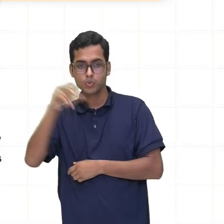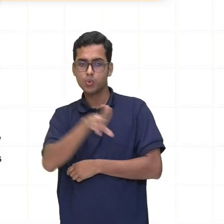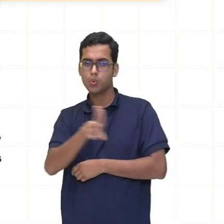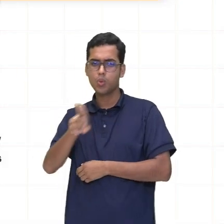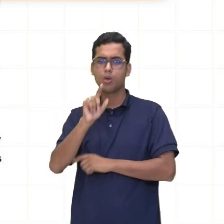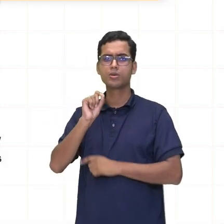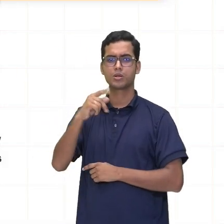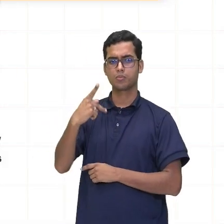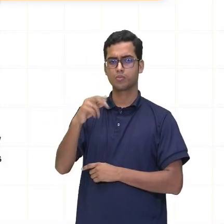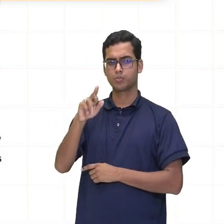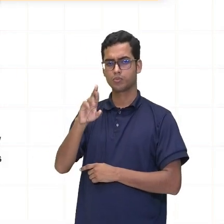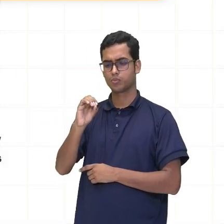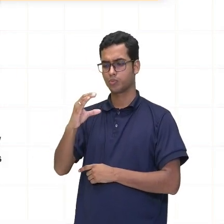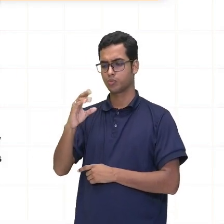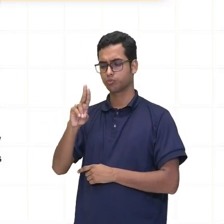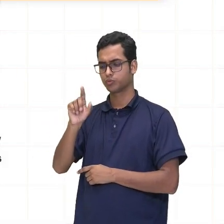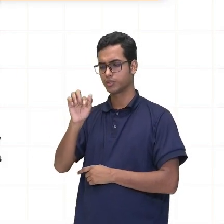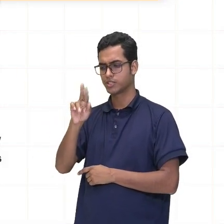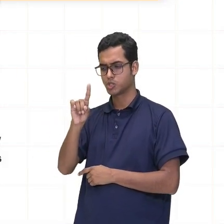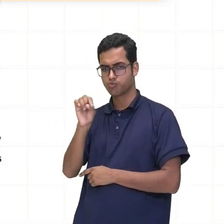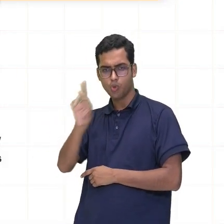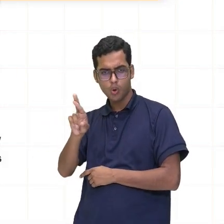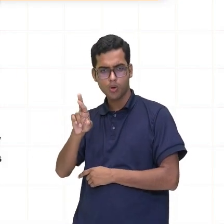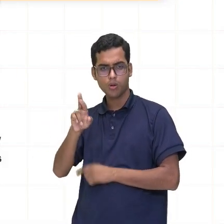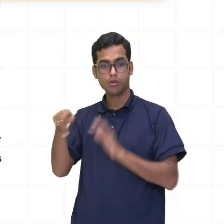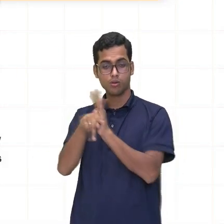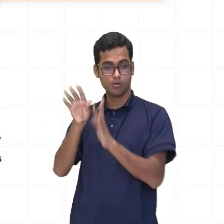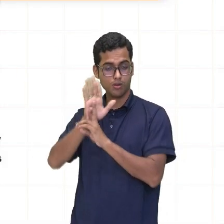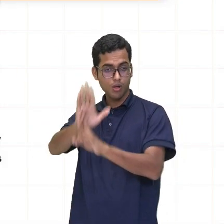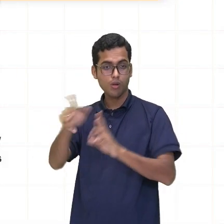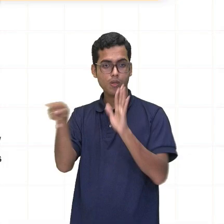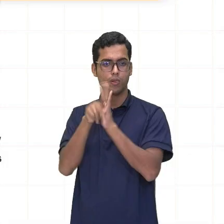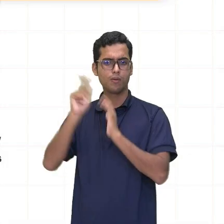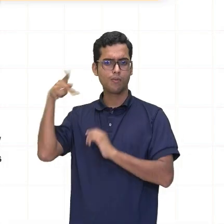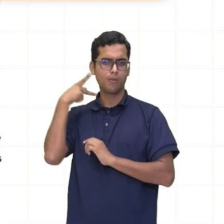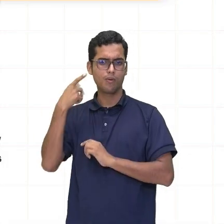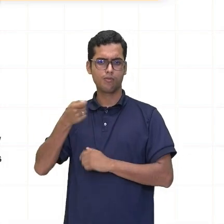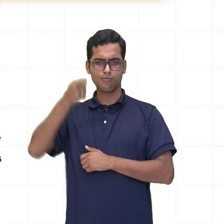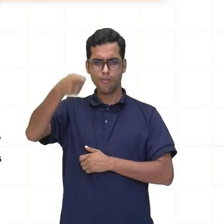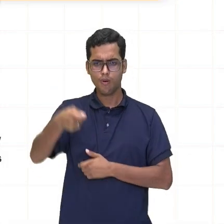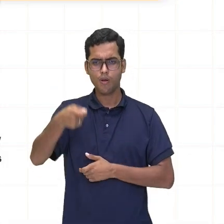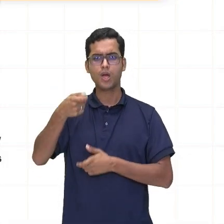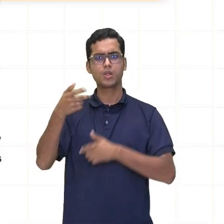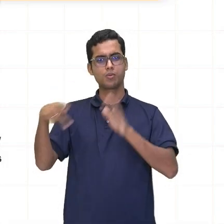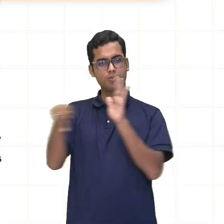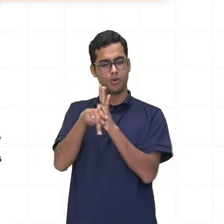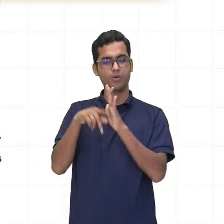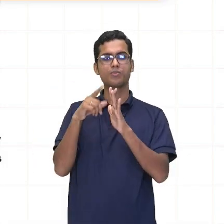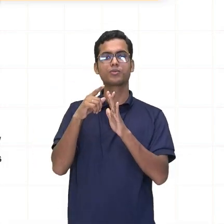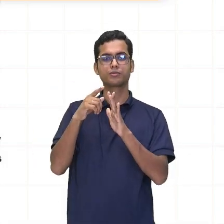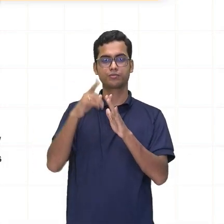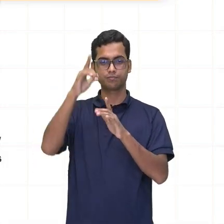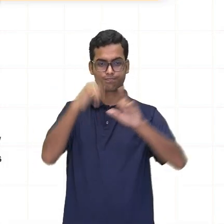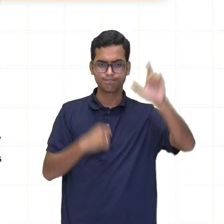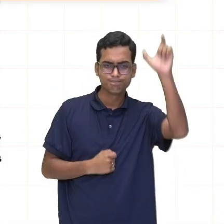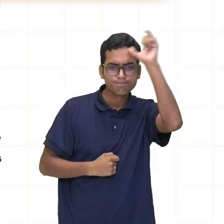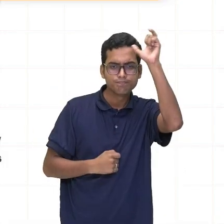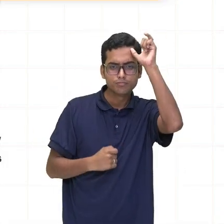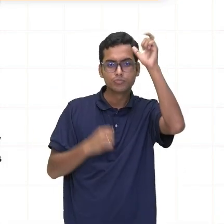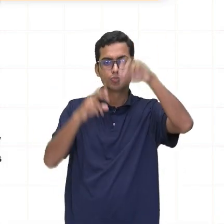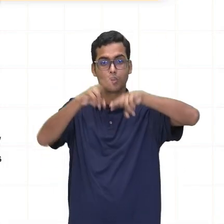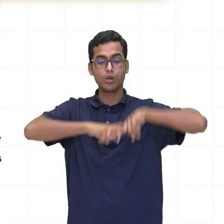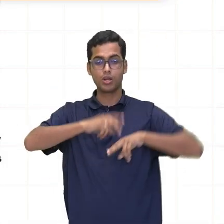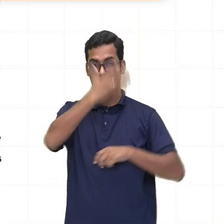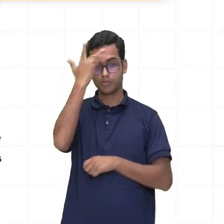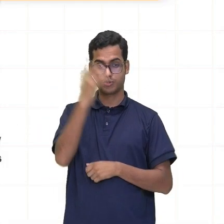se dava a ele, né? Ações contra os valores religiosos, até porque Jean Bodin também ele era religioso. E a